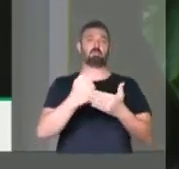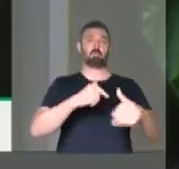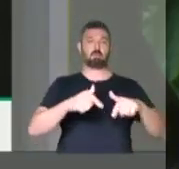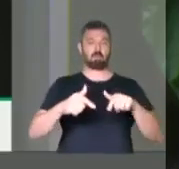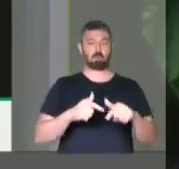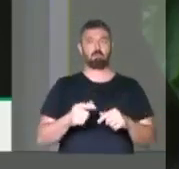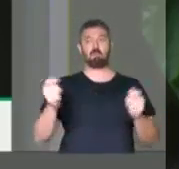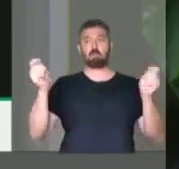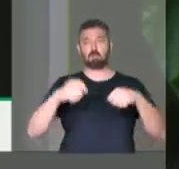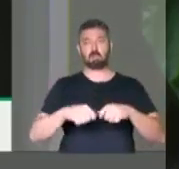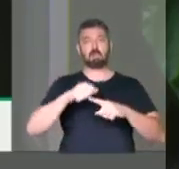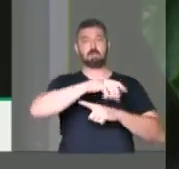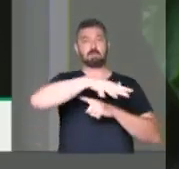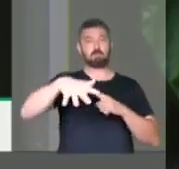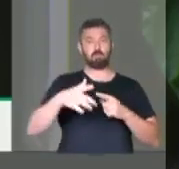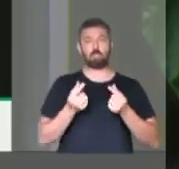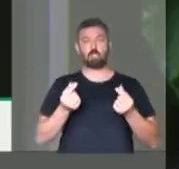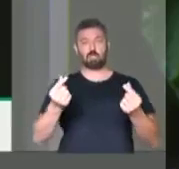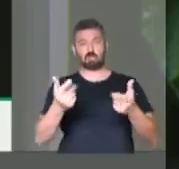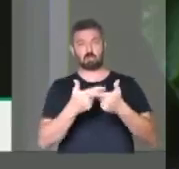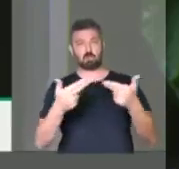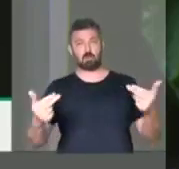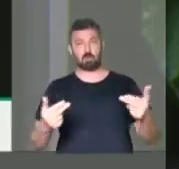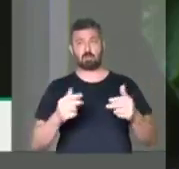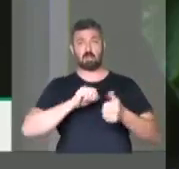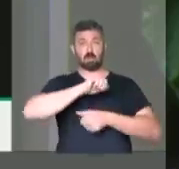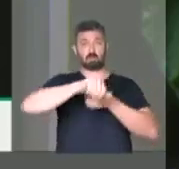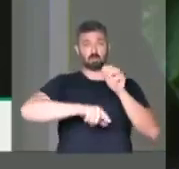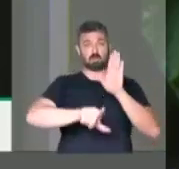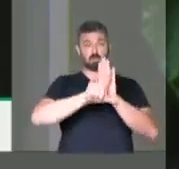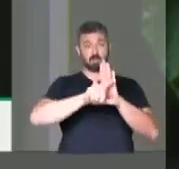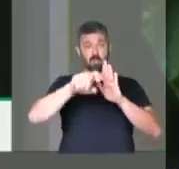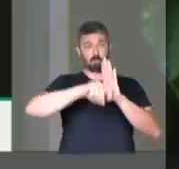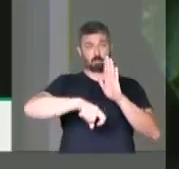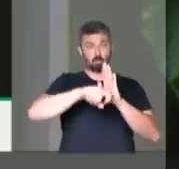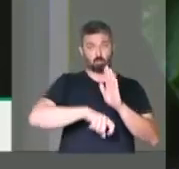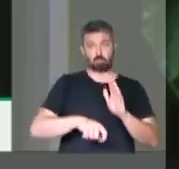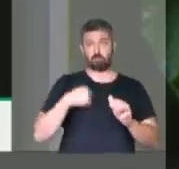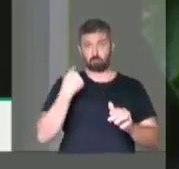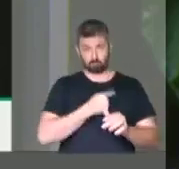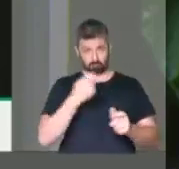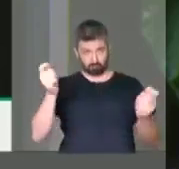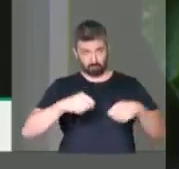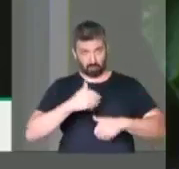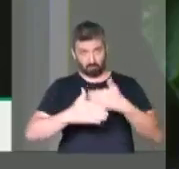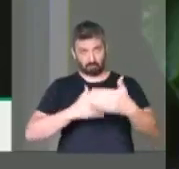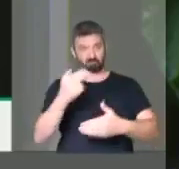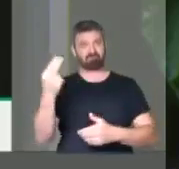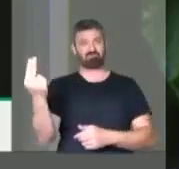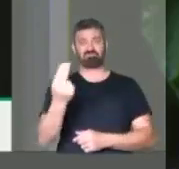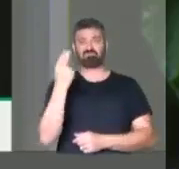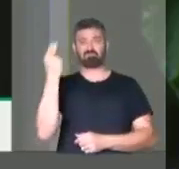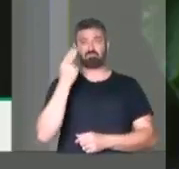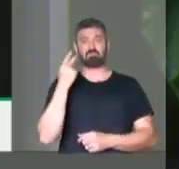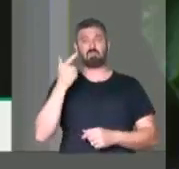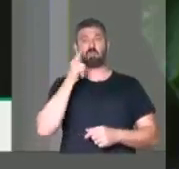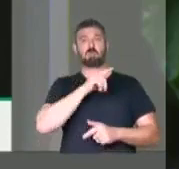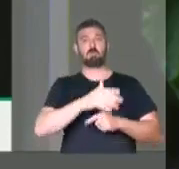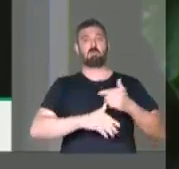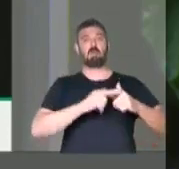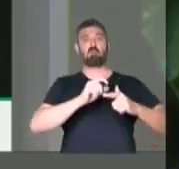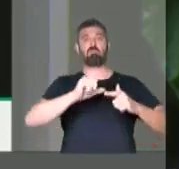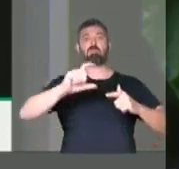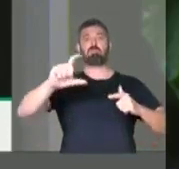como fazer distribuição de riqueza. A reforma tributária, a gente não consegue avançar de uma maneira que pudesse ser mais